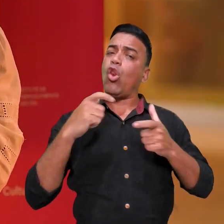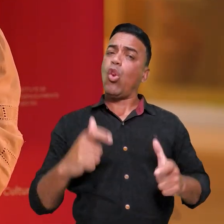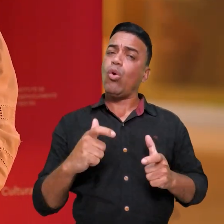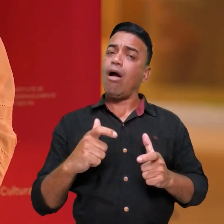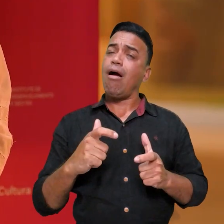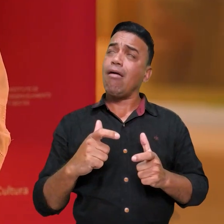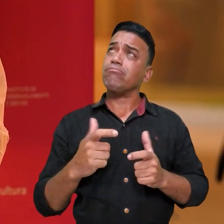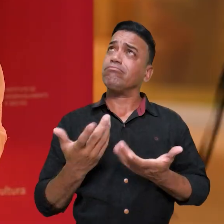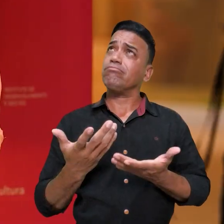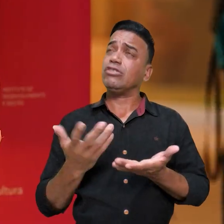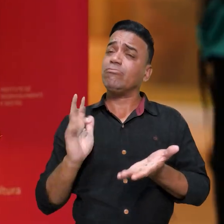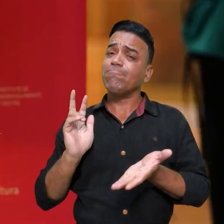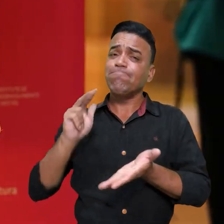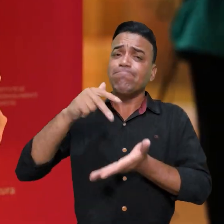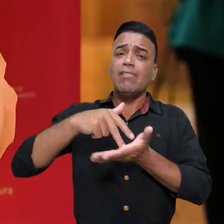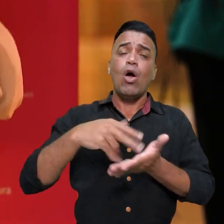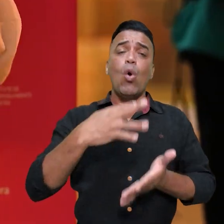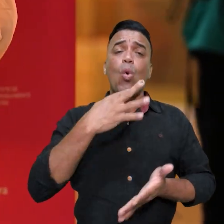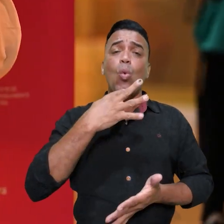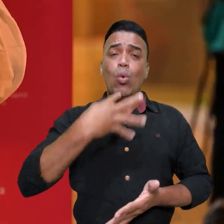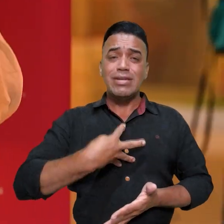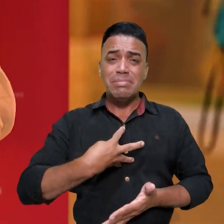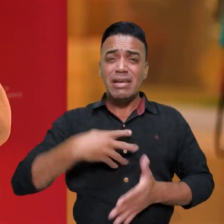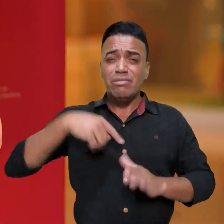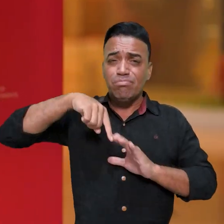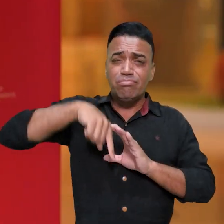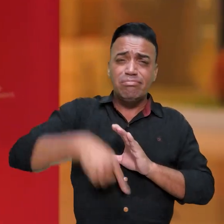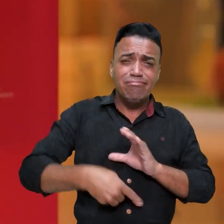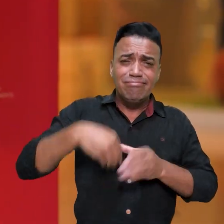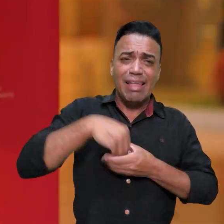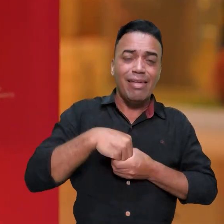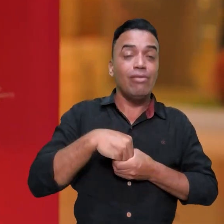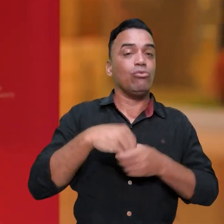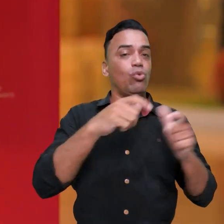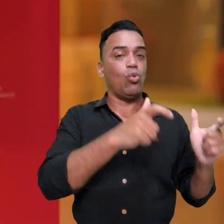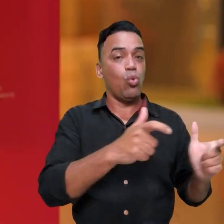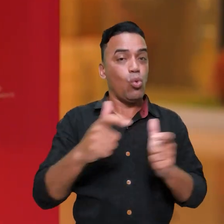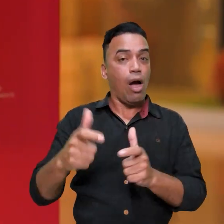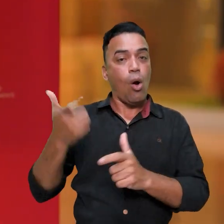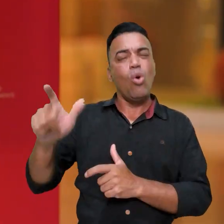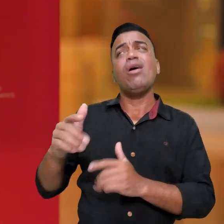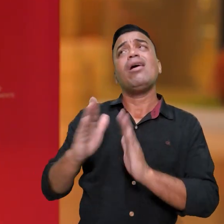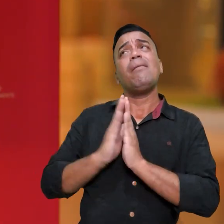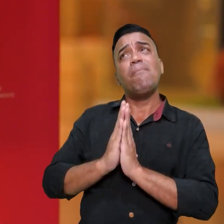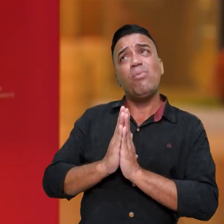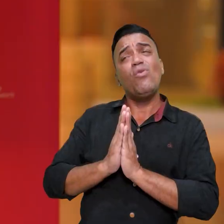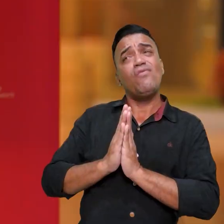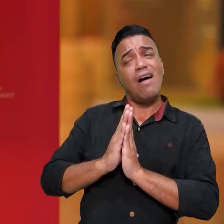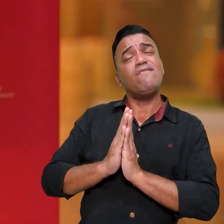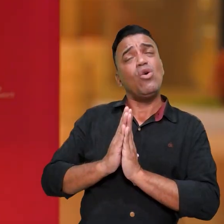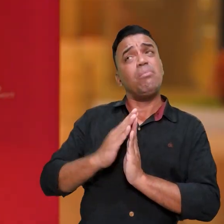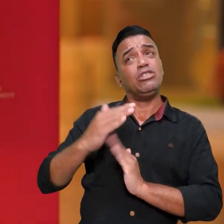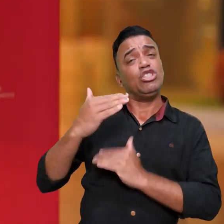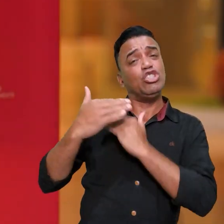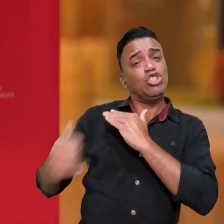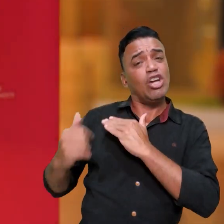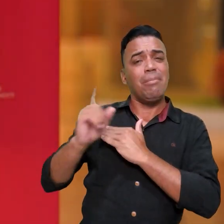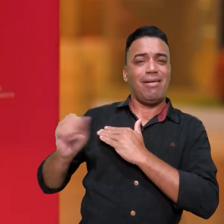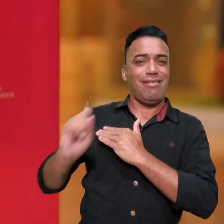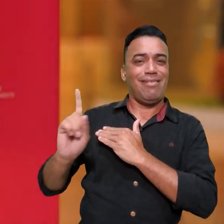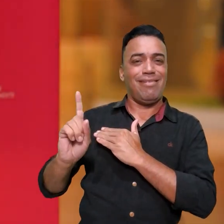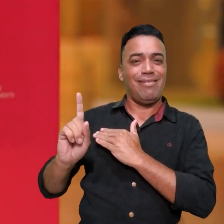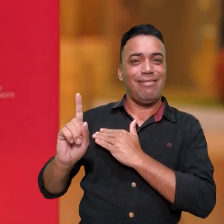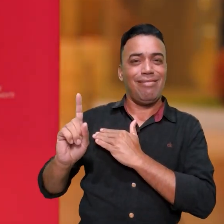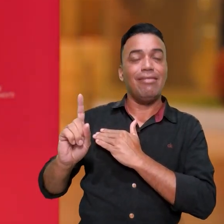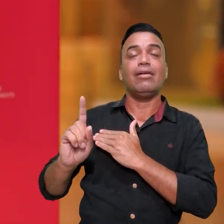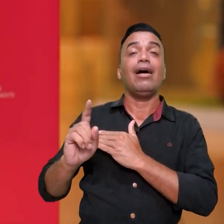a leva, talvez, para um autoconhecimento ou para um outro lugar, e ela pede, por favor, não me despertem. E você já começou trazendo